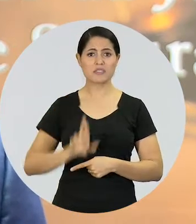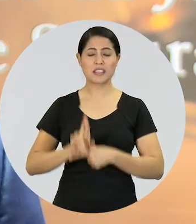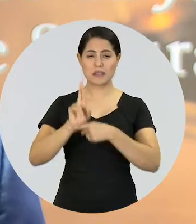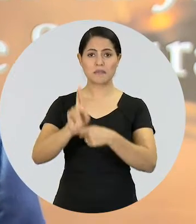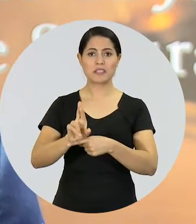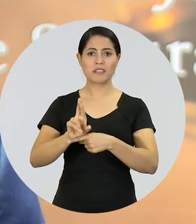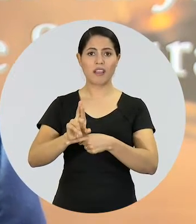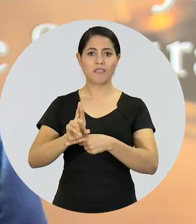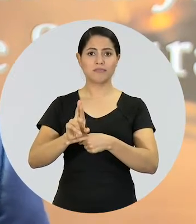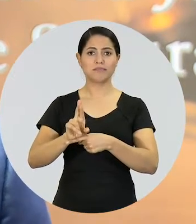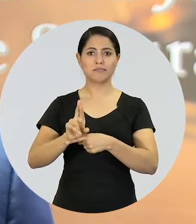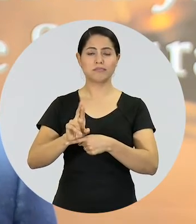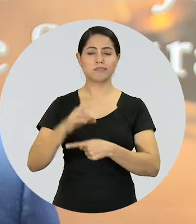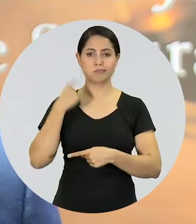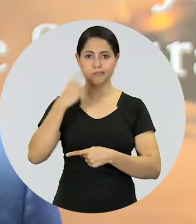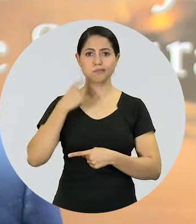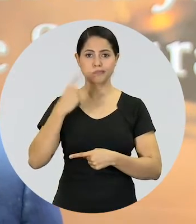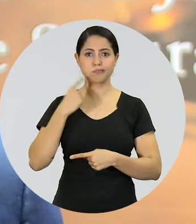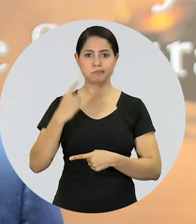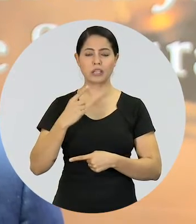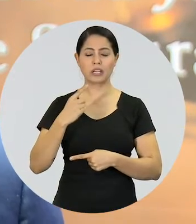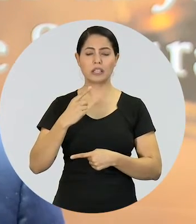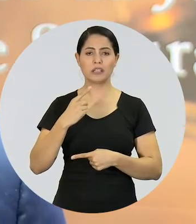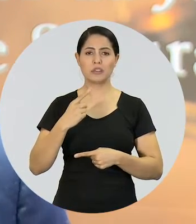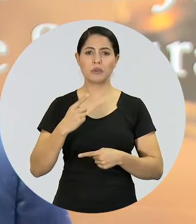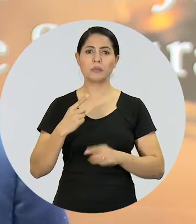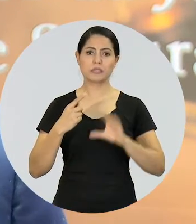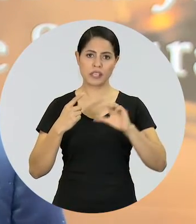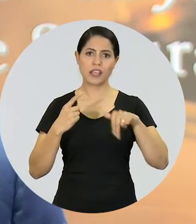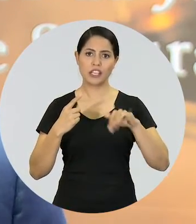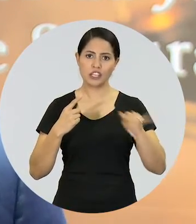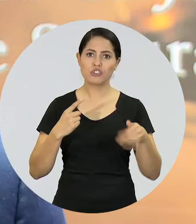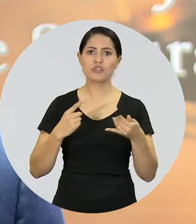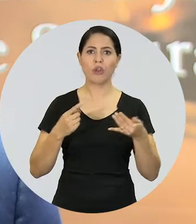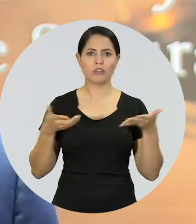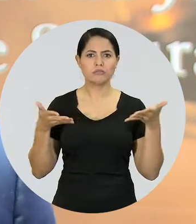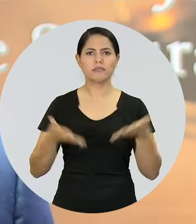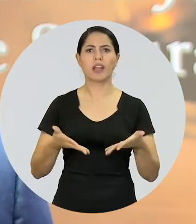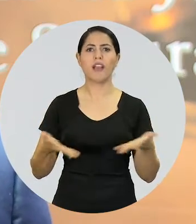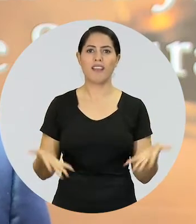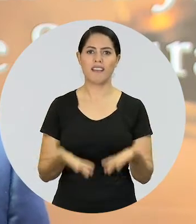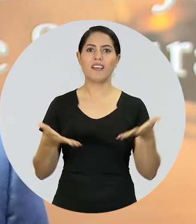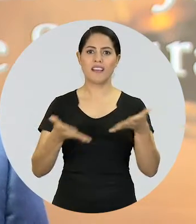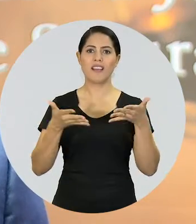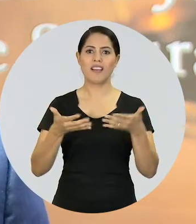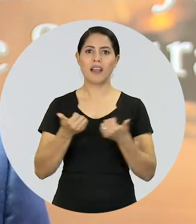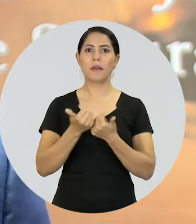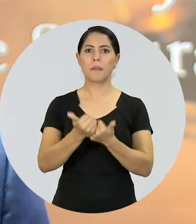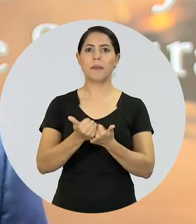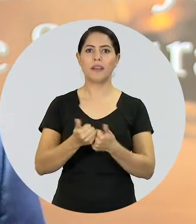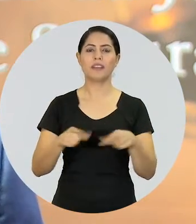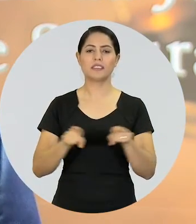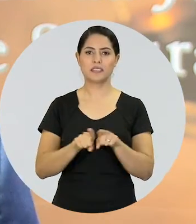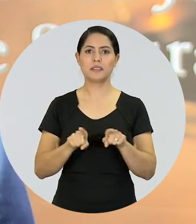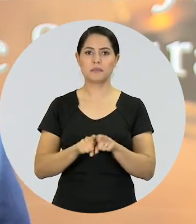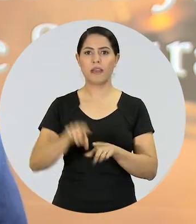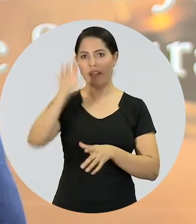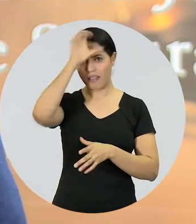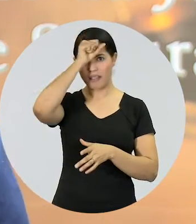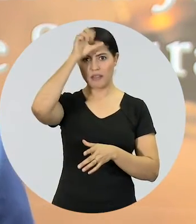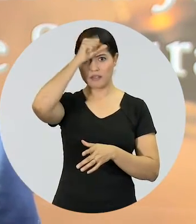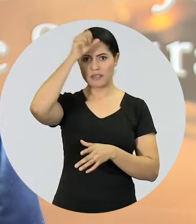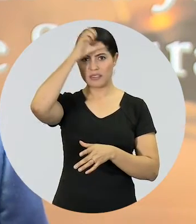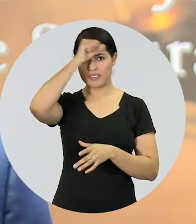a advocacia, levar as bandeiras da advocacia para o CNJ, com a finalidade de colaborar. Acho que é o grande principal, de colaborar, de contribuir, também